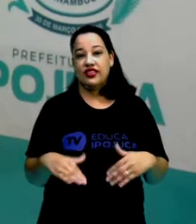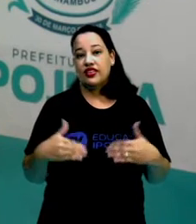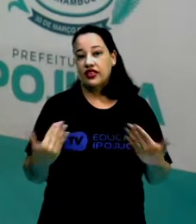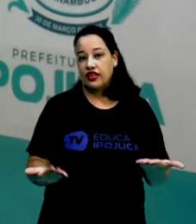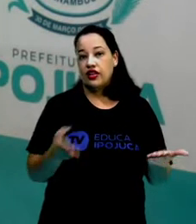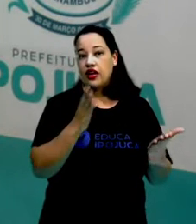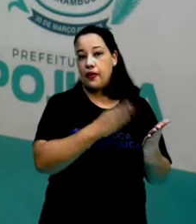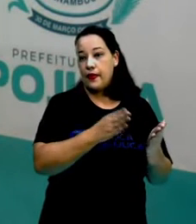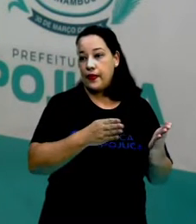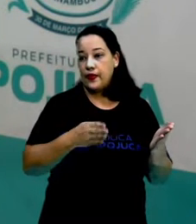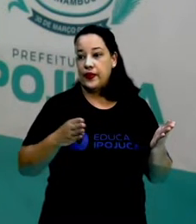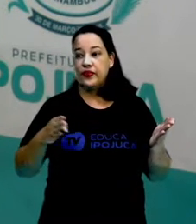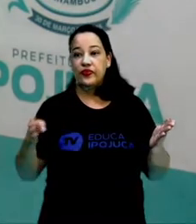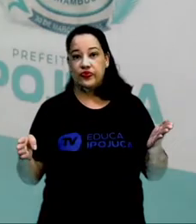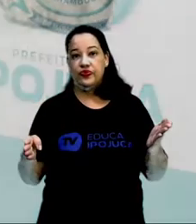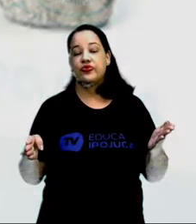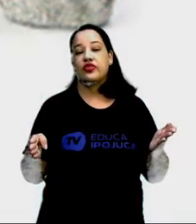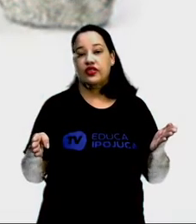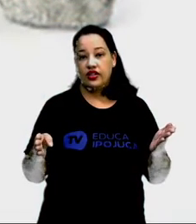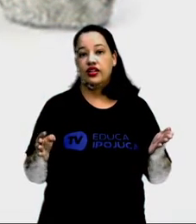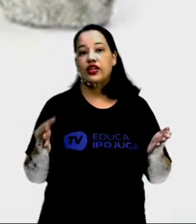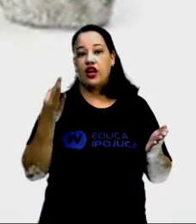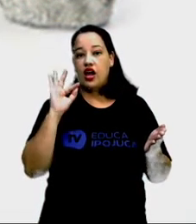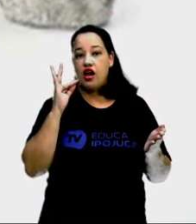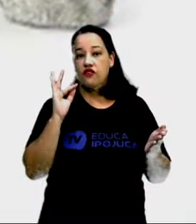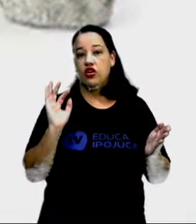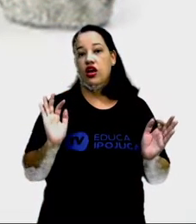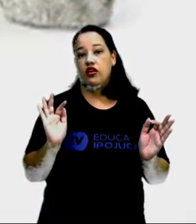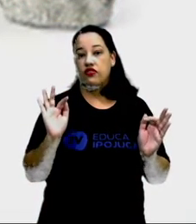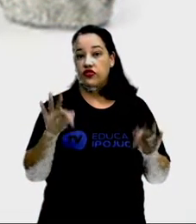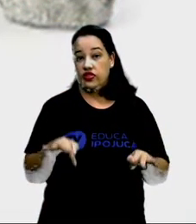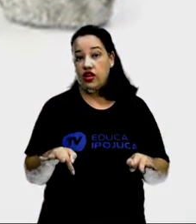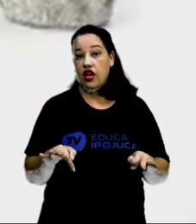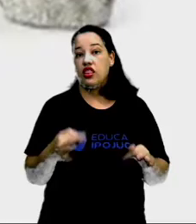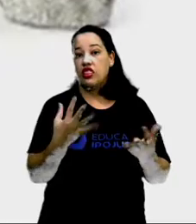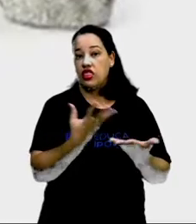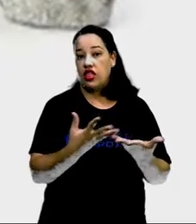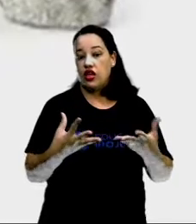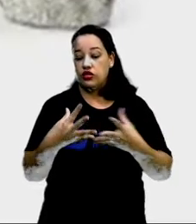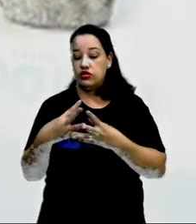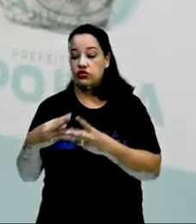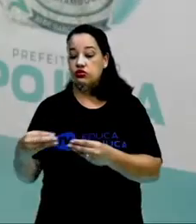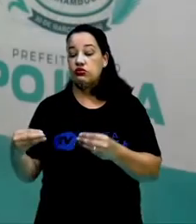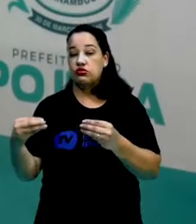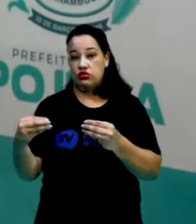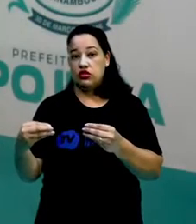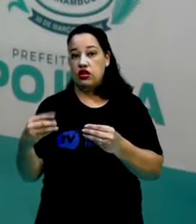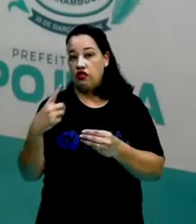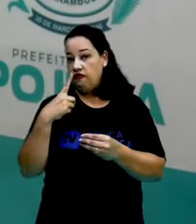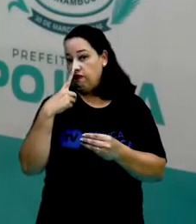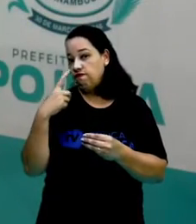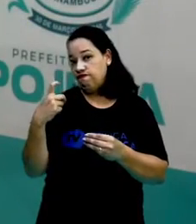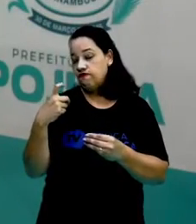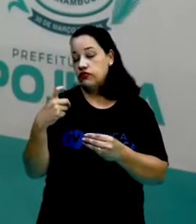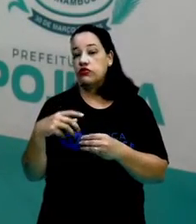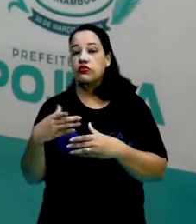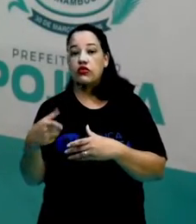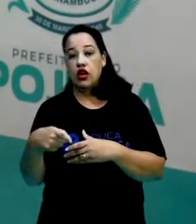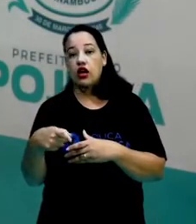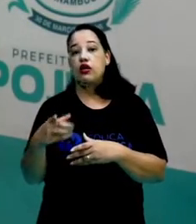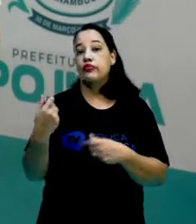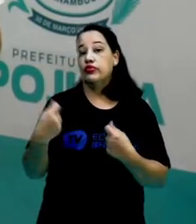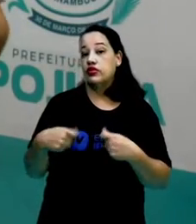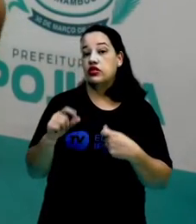de maturação da fruta até o seu processo final de apodrecimento é totalmente necessário para que o quê? Que